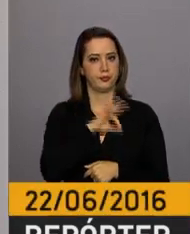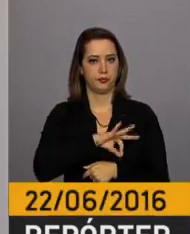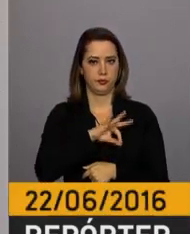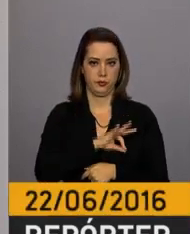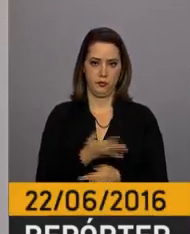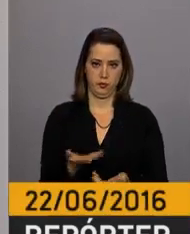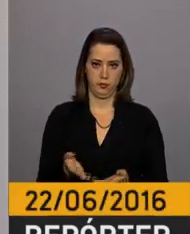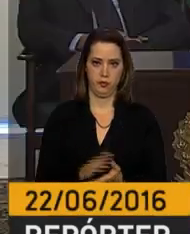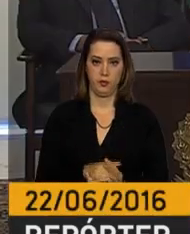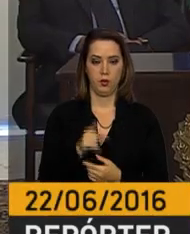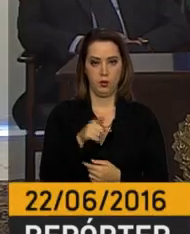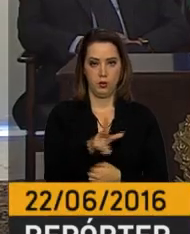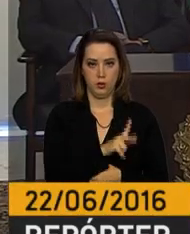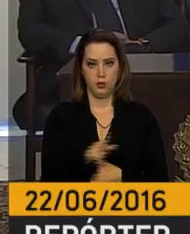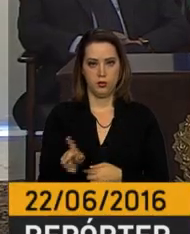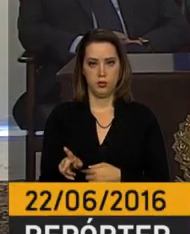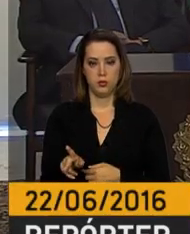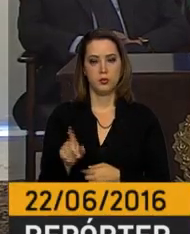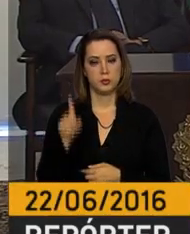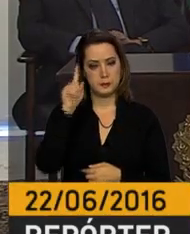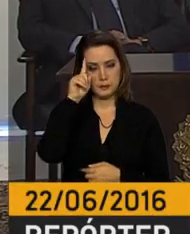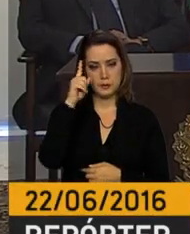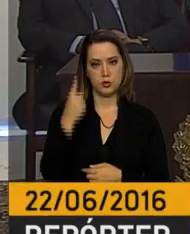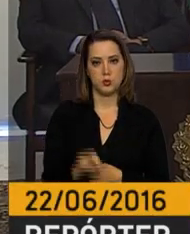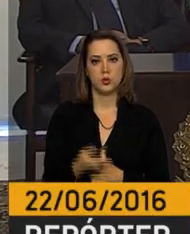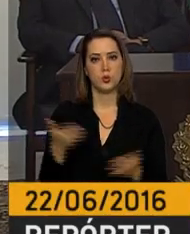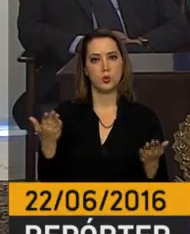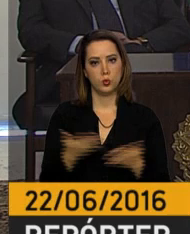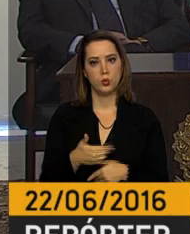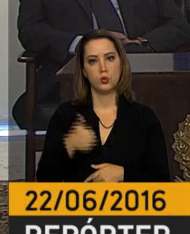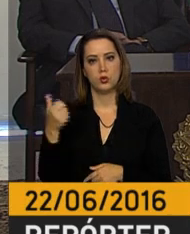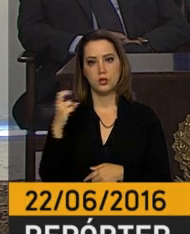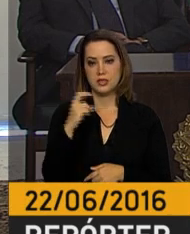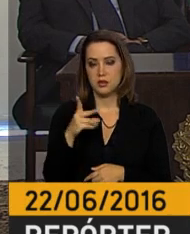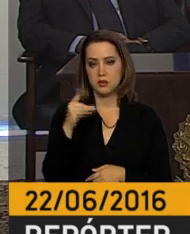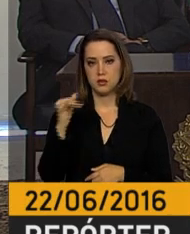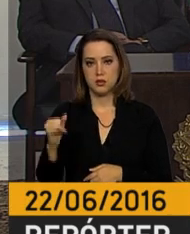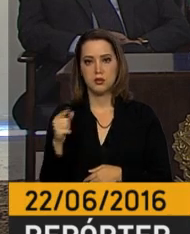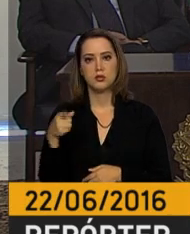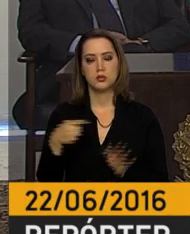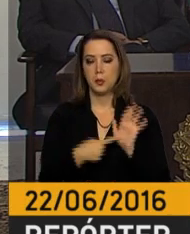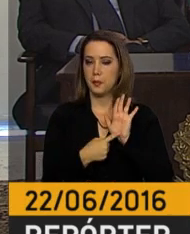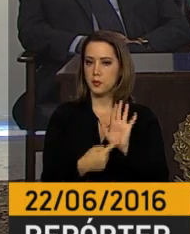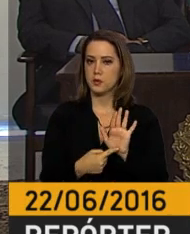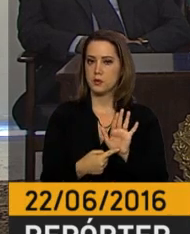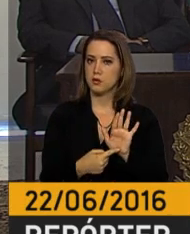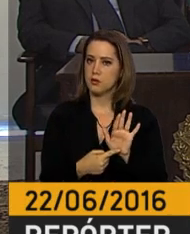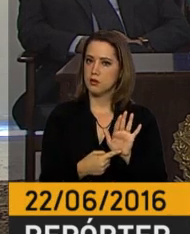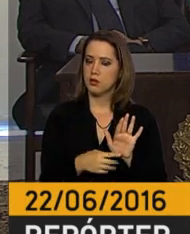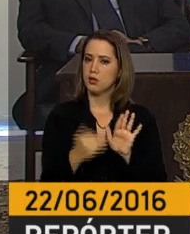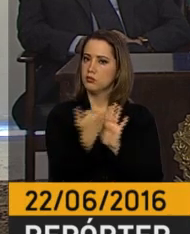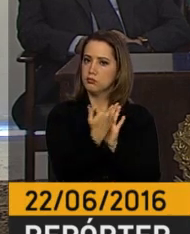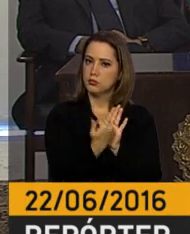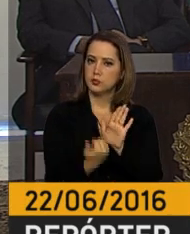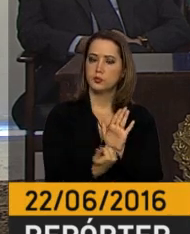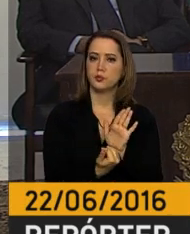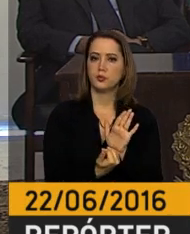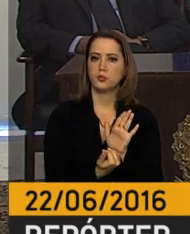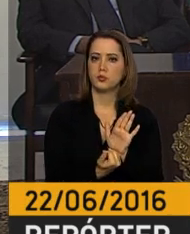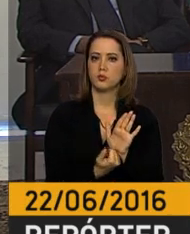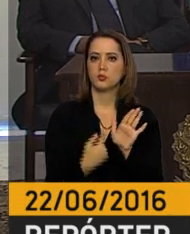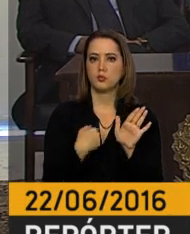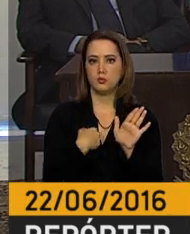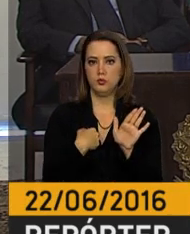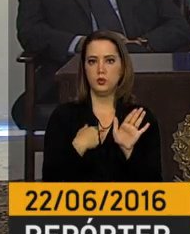nos determinou que em 15 dias né seja apresentado um conjunto de propostas né que eu né tenho